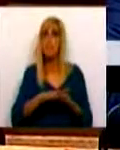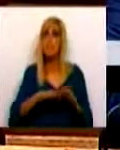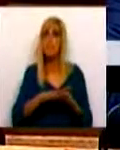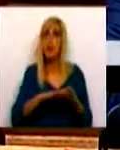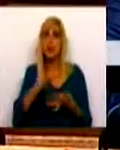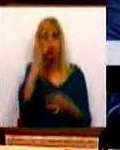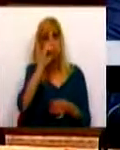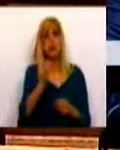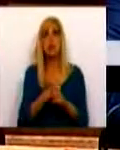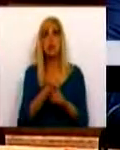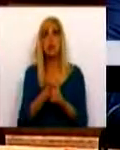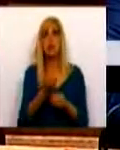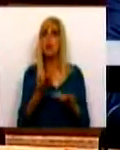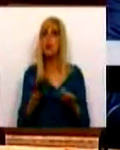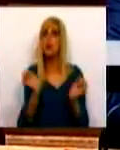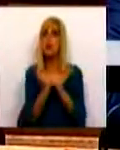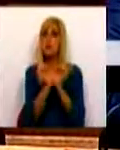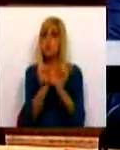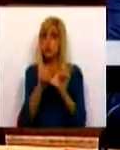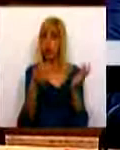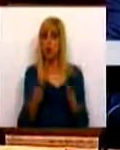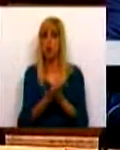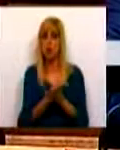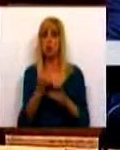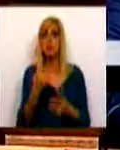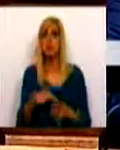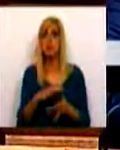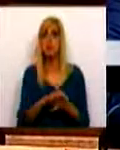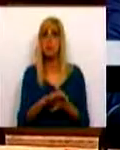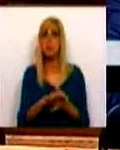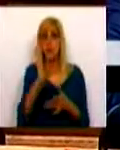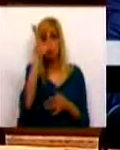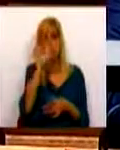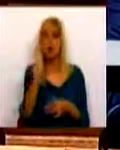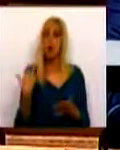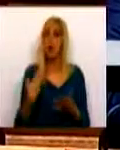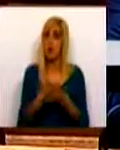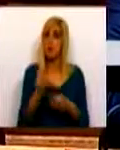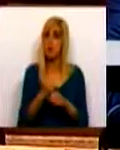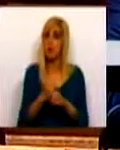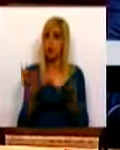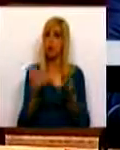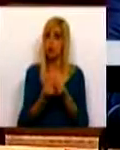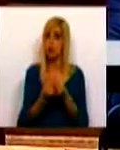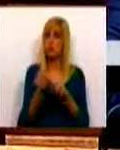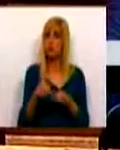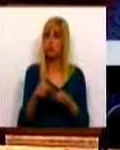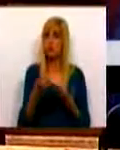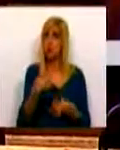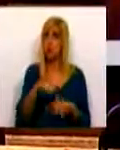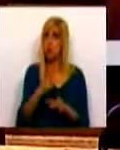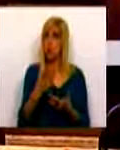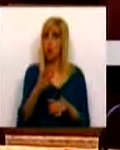Ministério do Trabalho e da Segurança Social, o Ministério tem estado a trabalhar connosco nessa área e nós pensamos